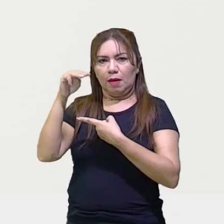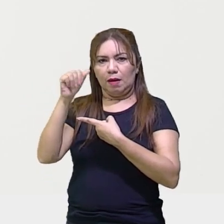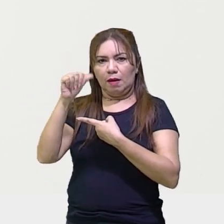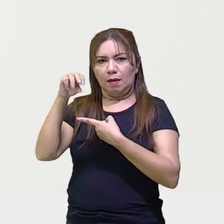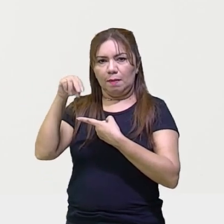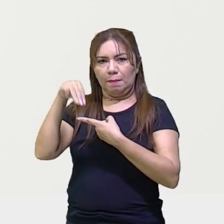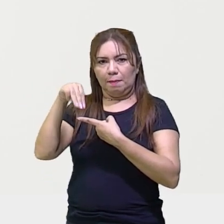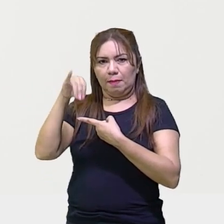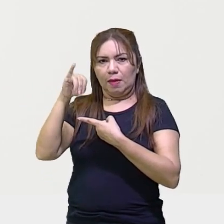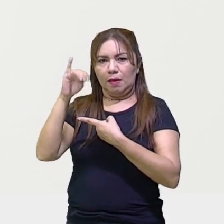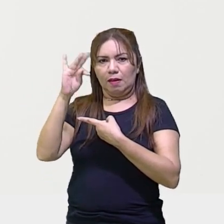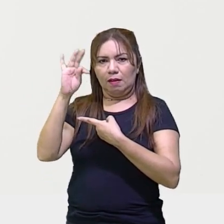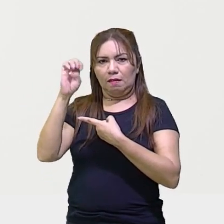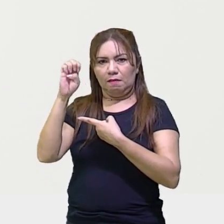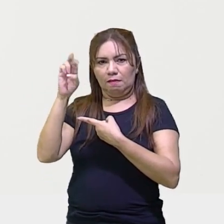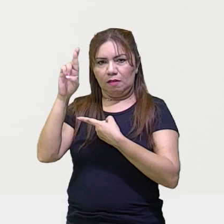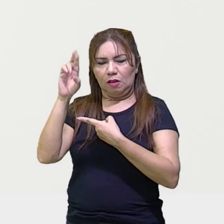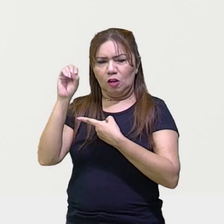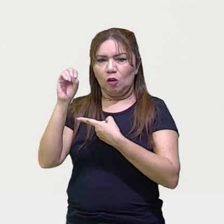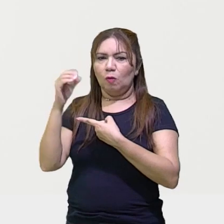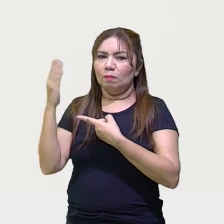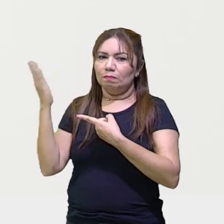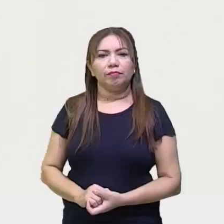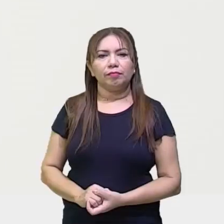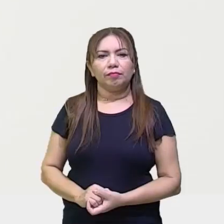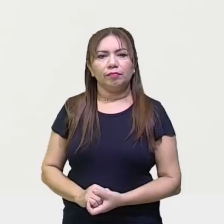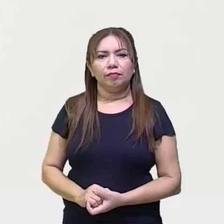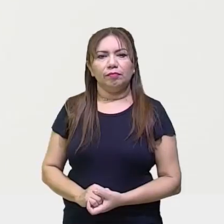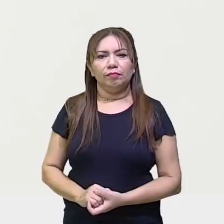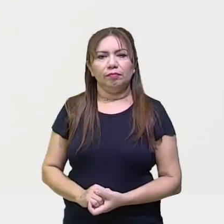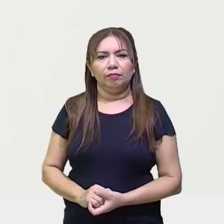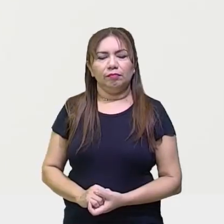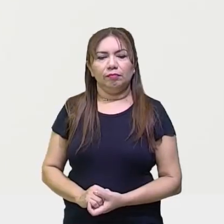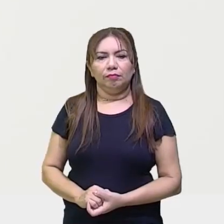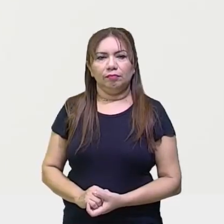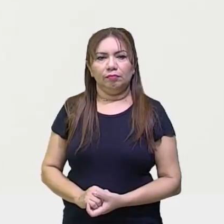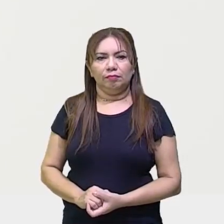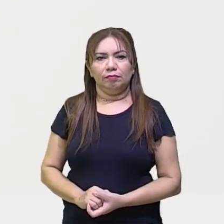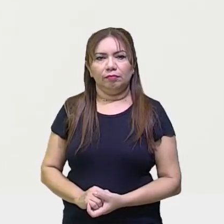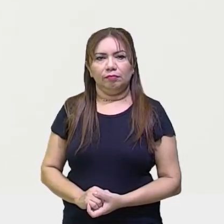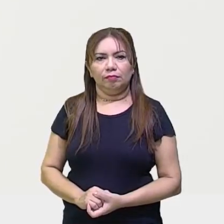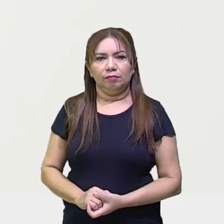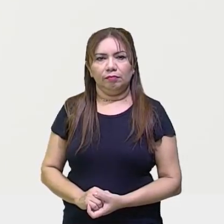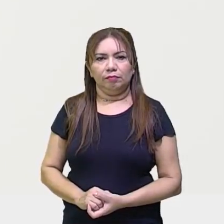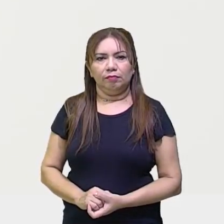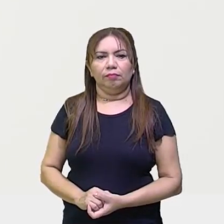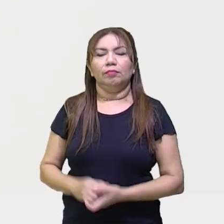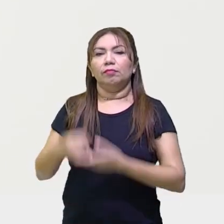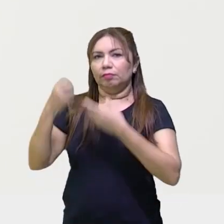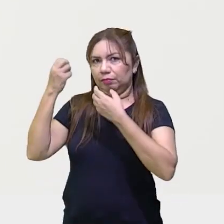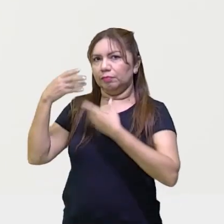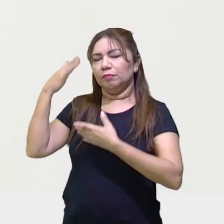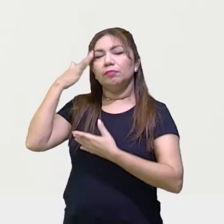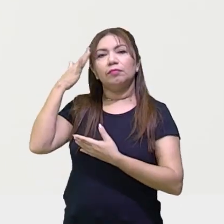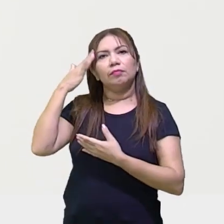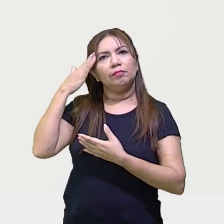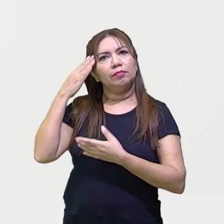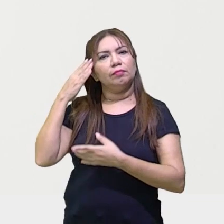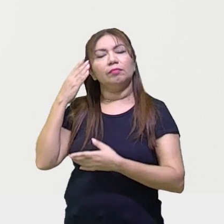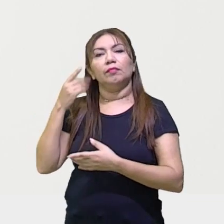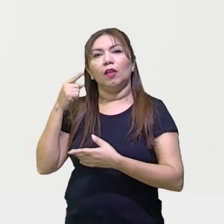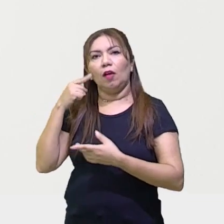proparoxítonas. Viram aí? Não foi nada difícil, certo? Então, aqui eu acredito que vocês tenham acertado, porque